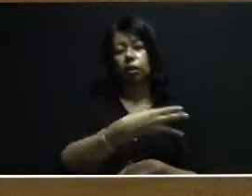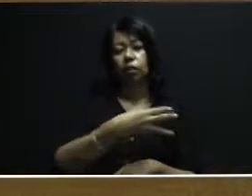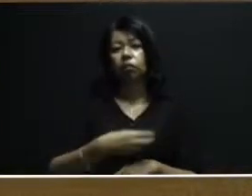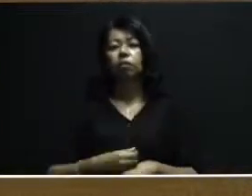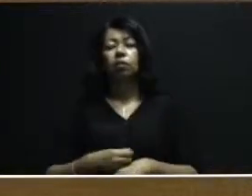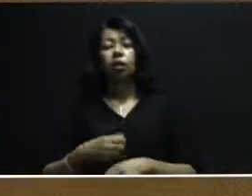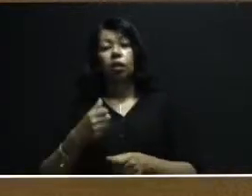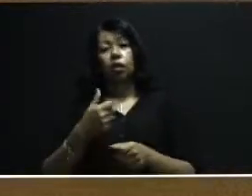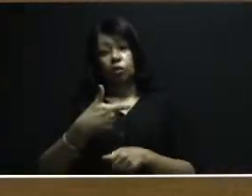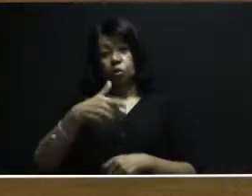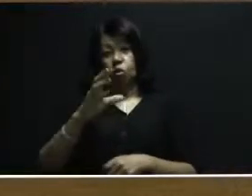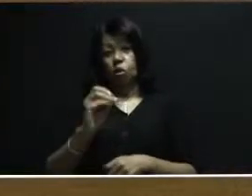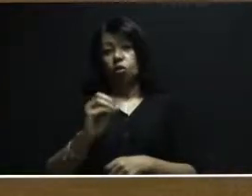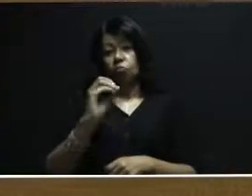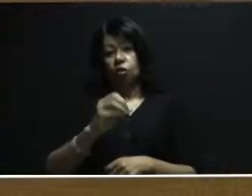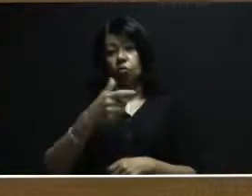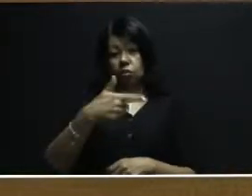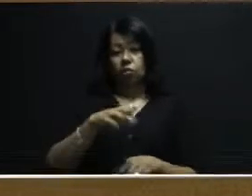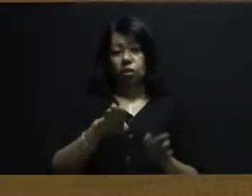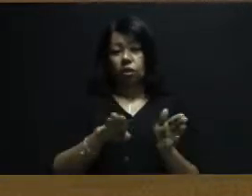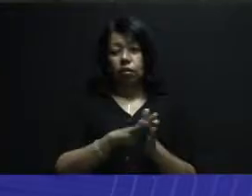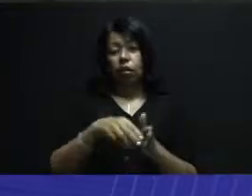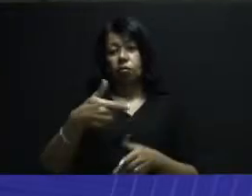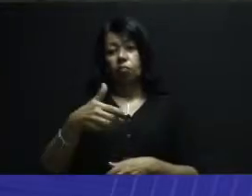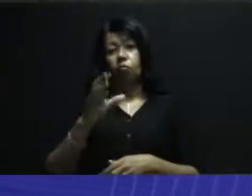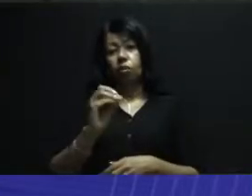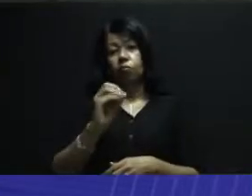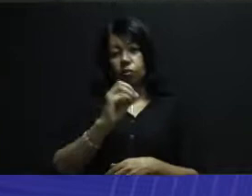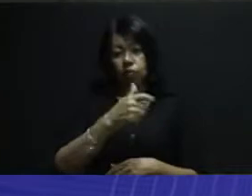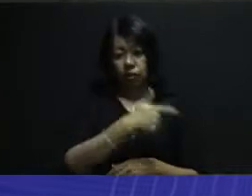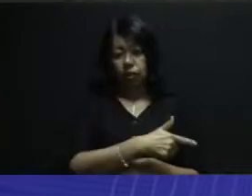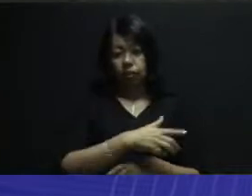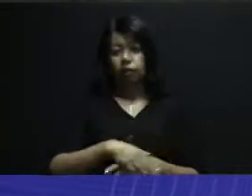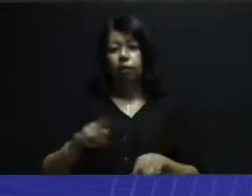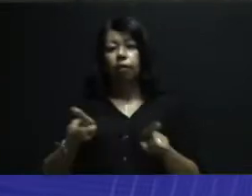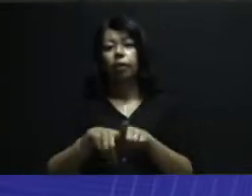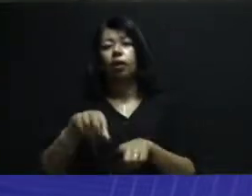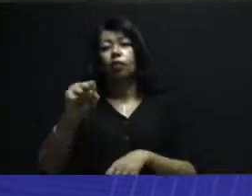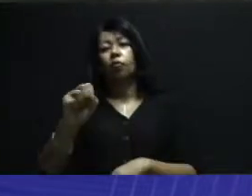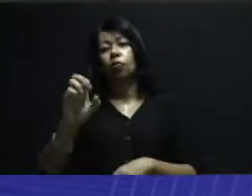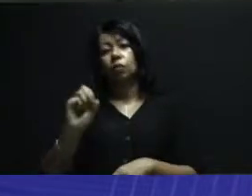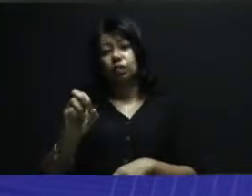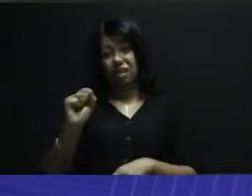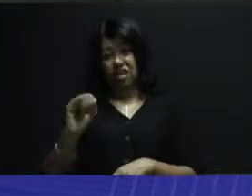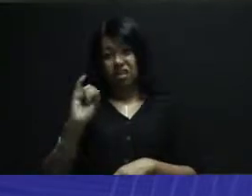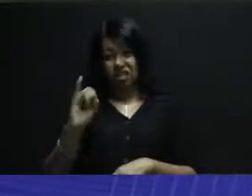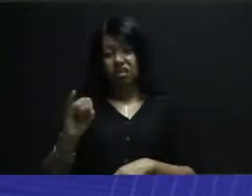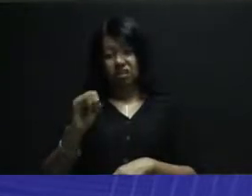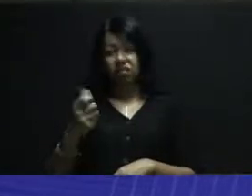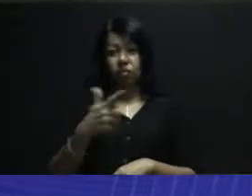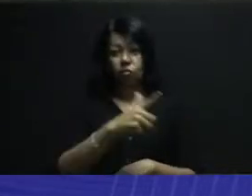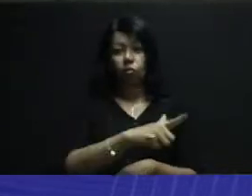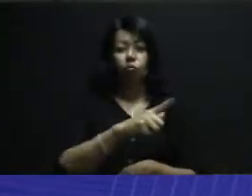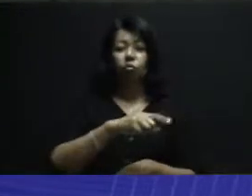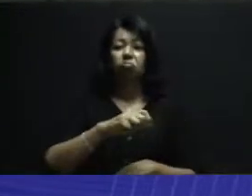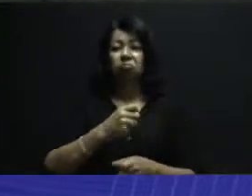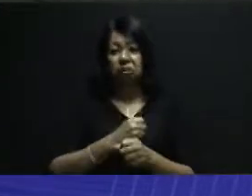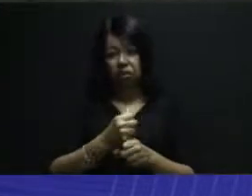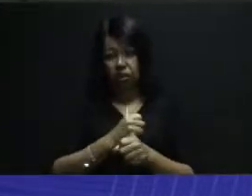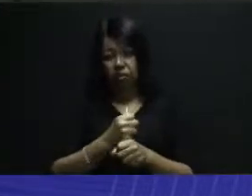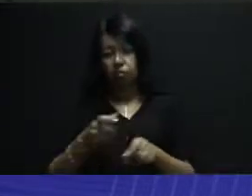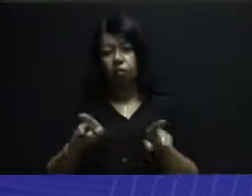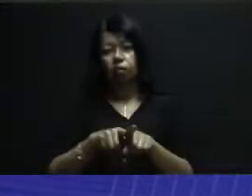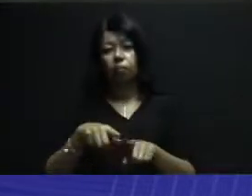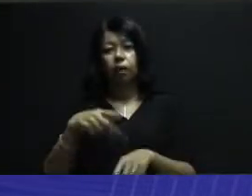a 2003, o SESI Cubatão de 2013 a 2014 e nas prefeituras de Santos por